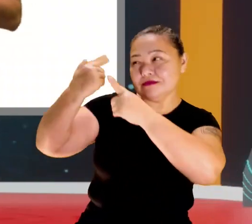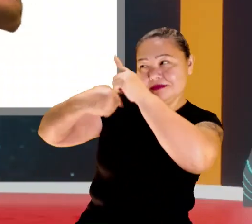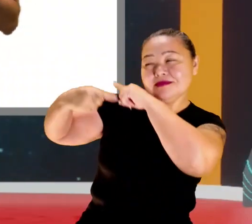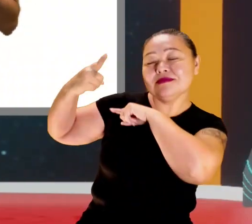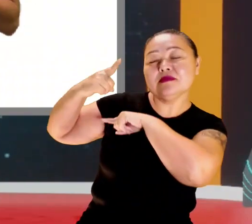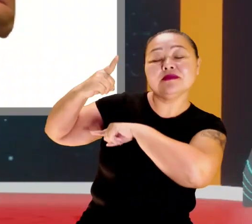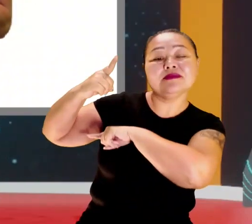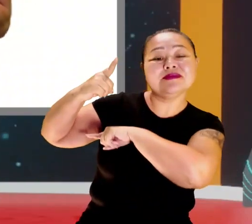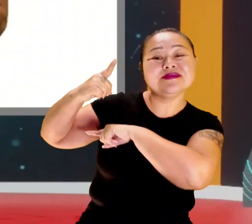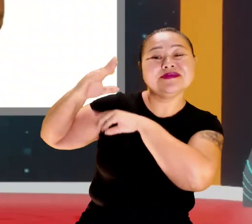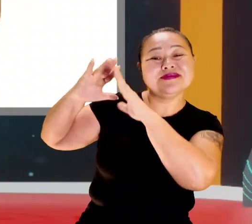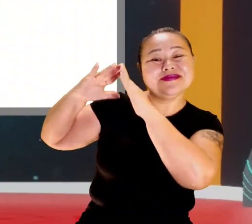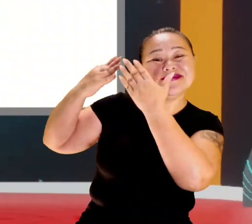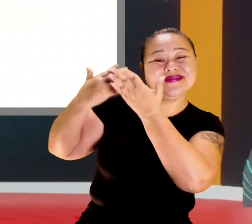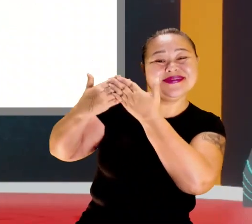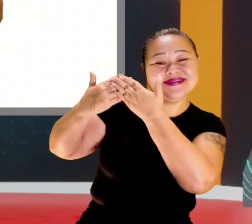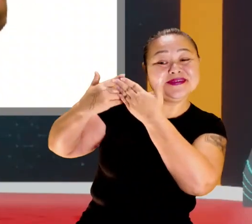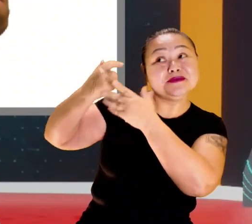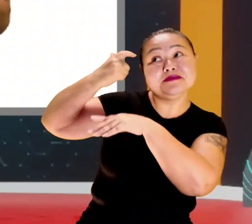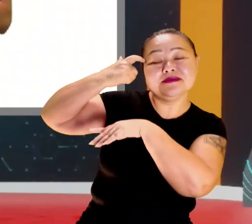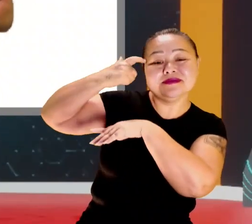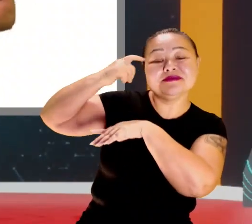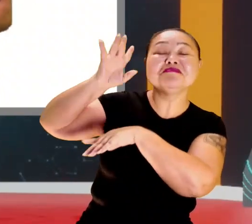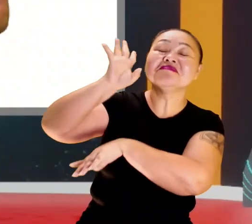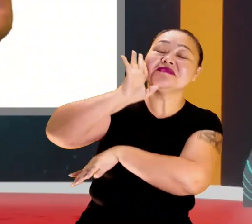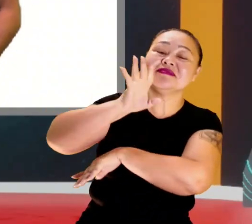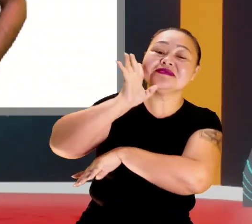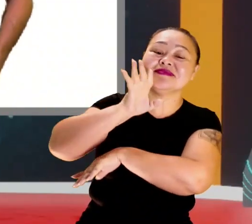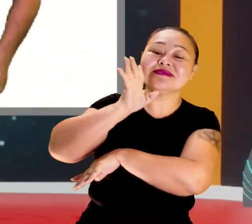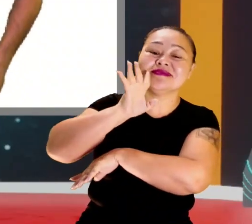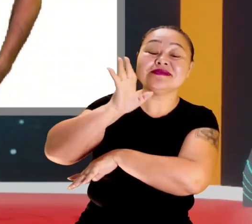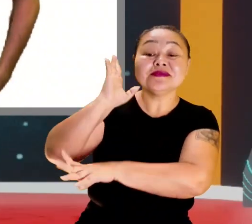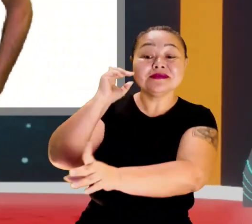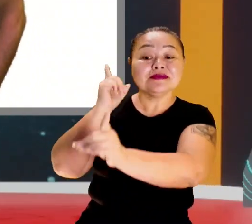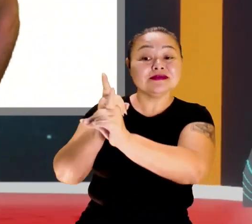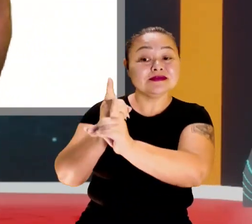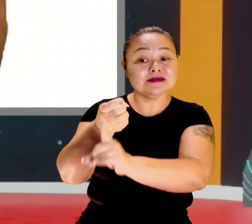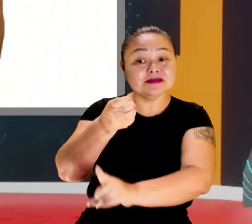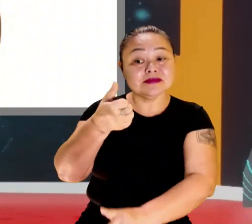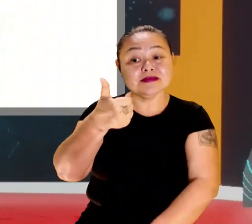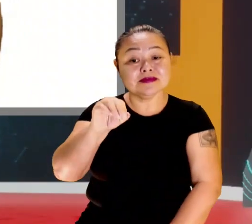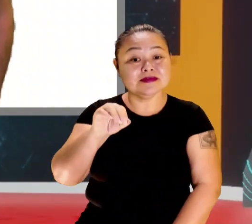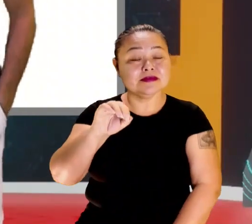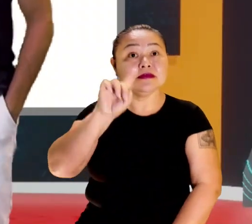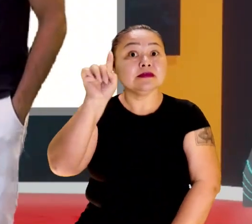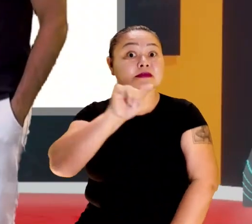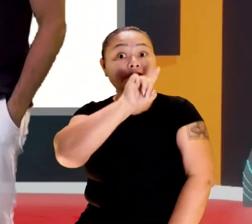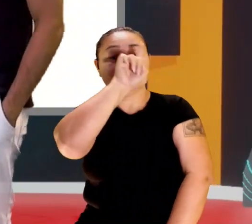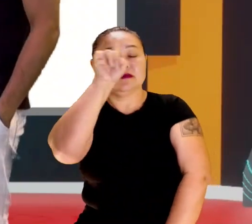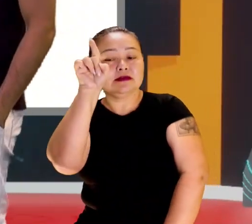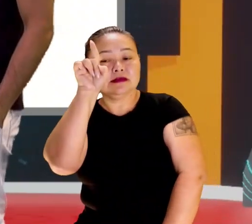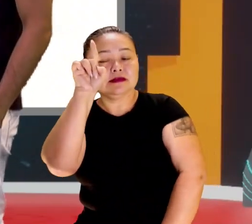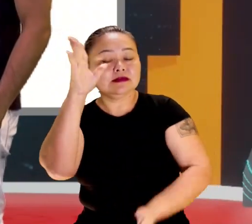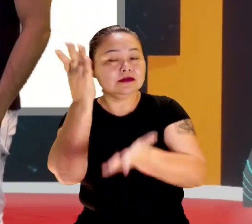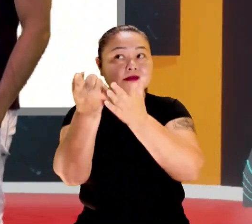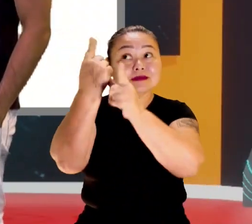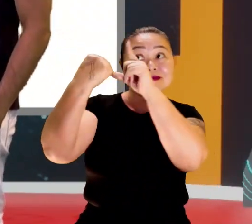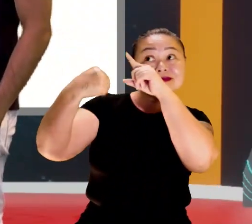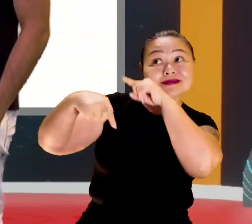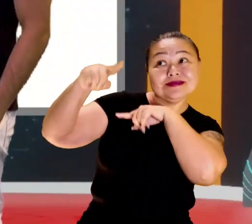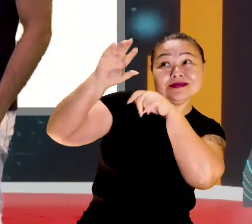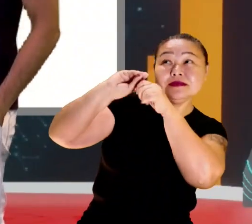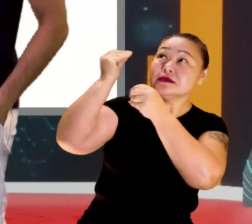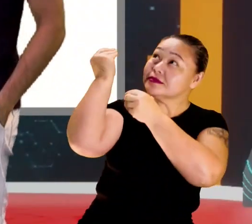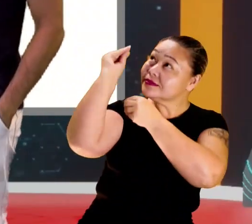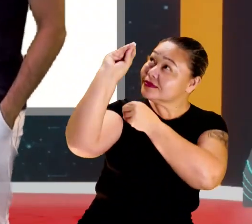gostava. Eu já pensava que era legal. Porque quando a gente achava o x igual a 10, a gente vai lá no começo, coloca no